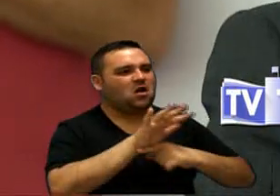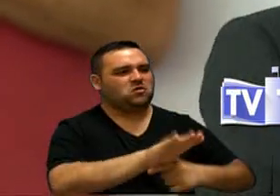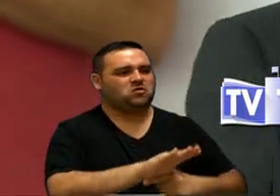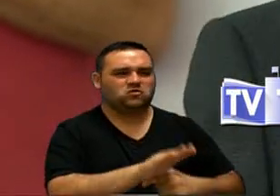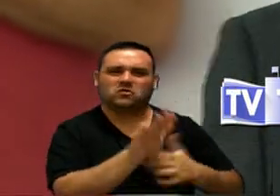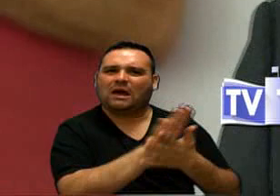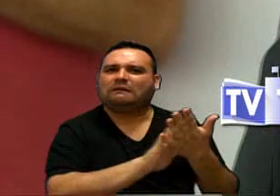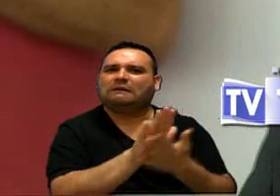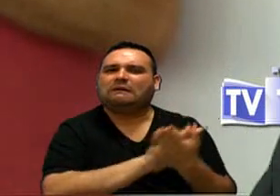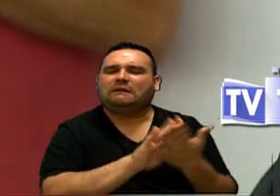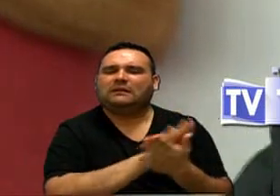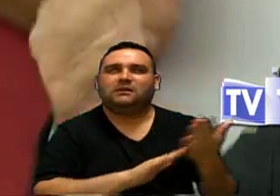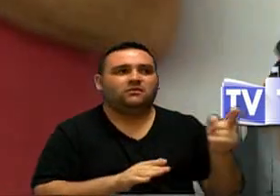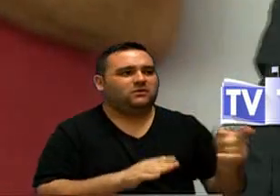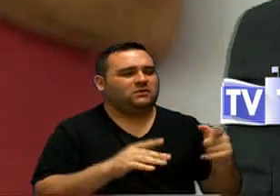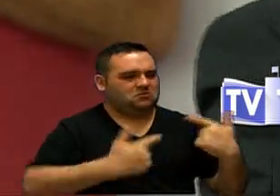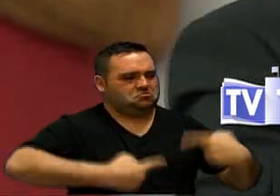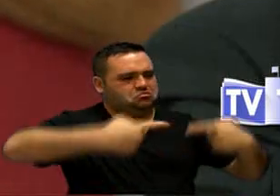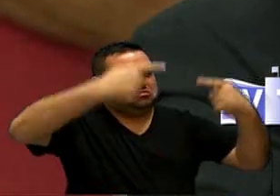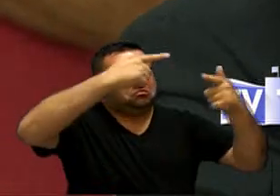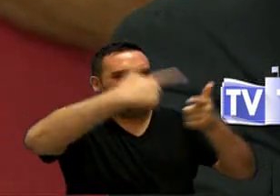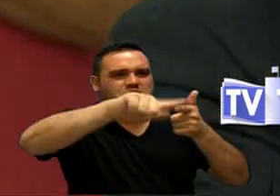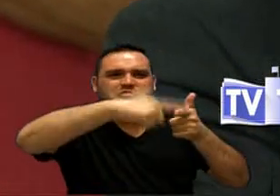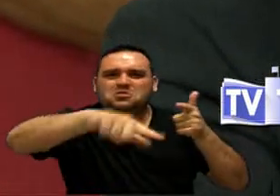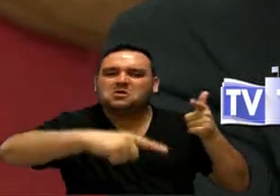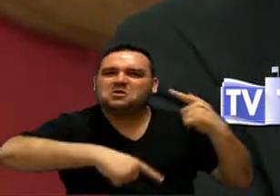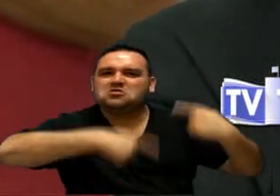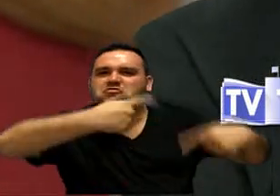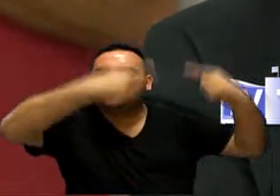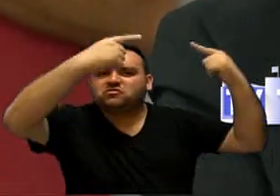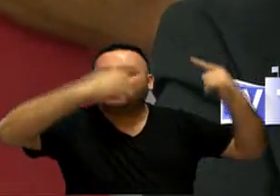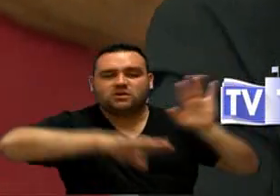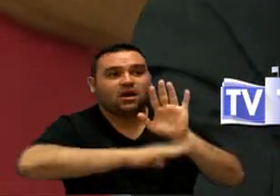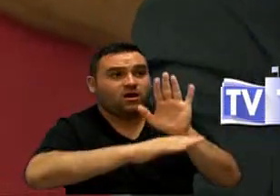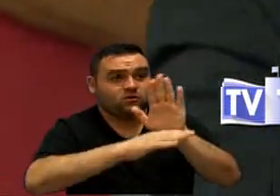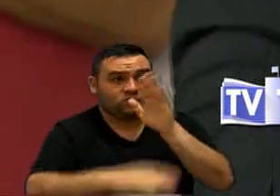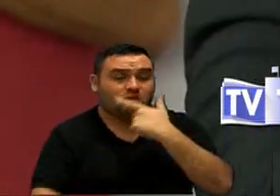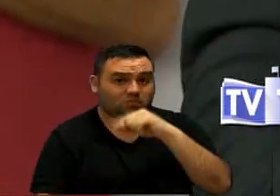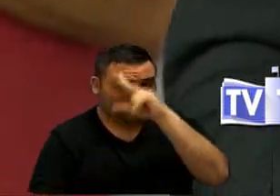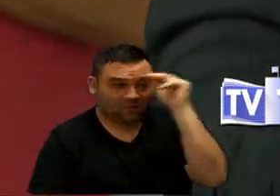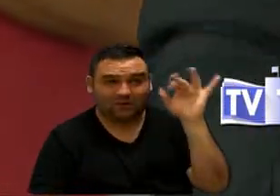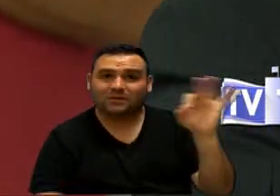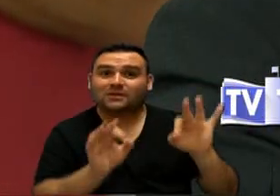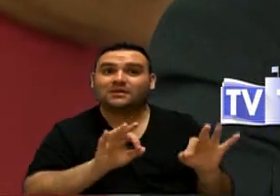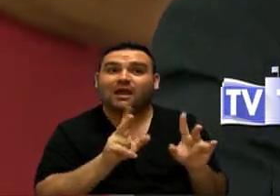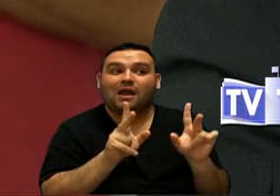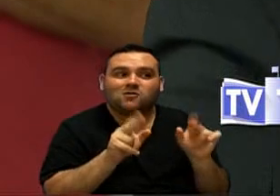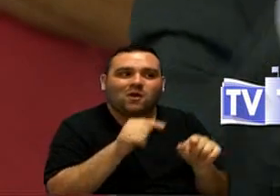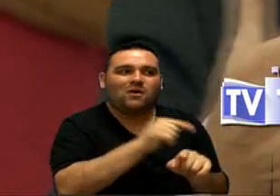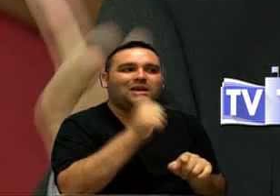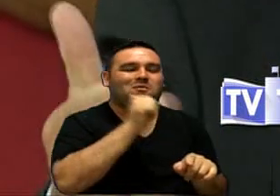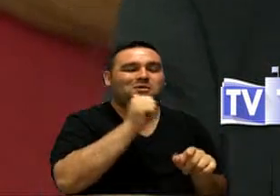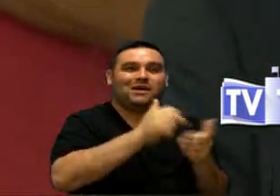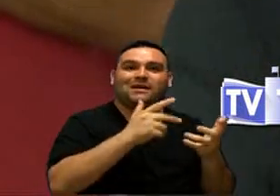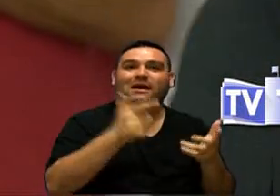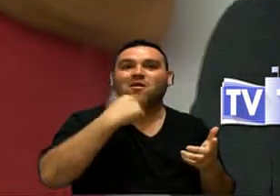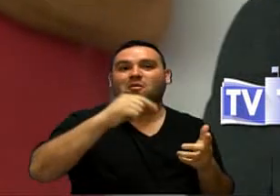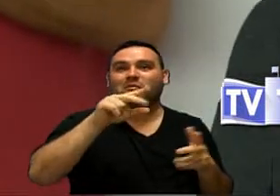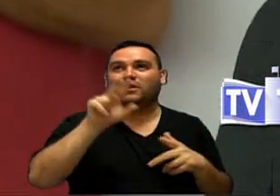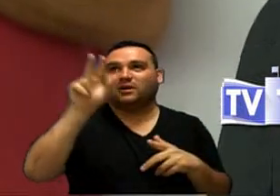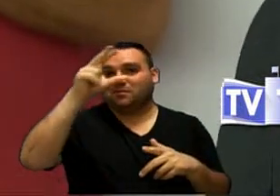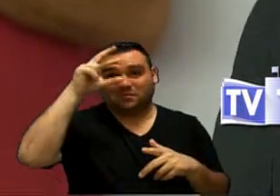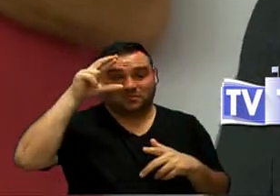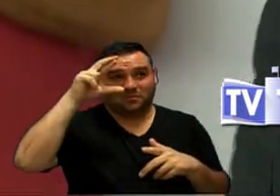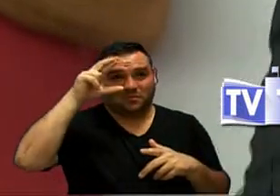não ajuda em nada. Você cria briga, confusão aqui. Você não ajuda o prefeito, como se ela quisesse que o prefeito fosse